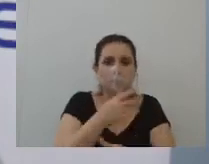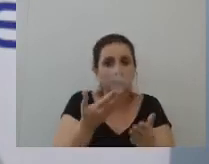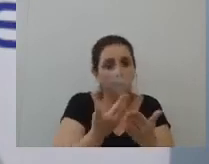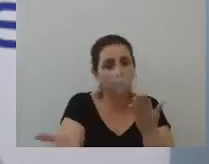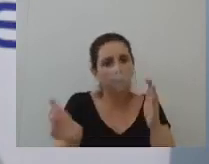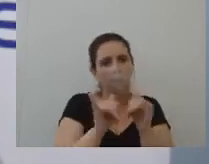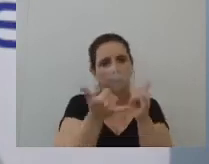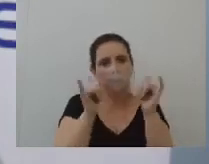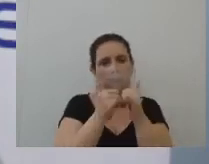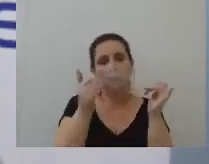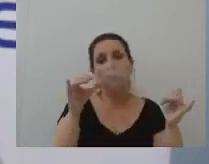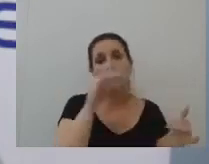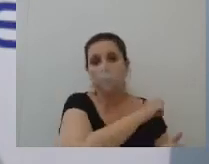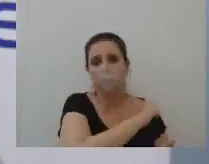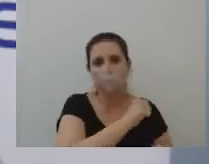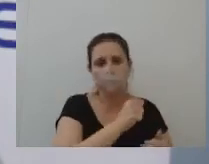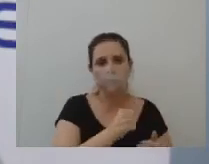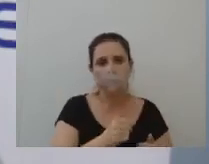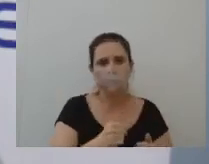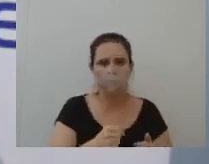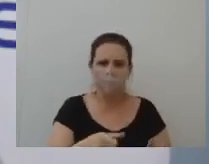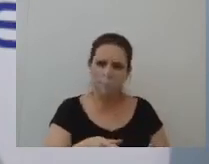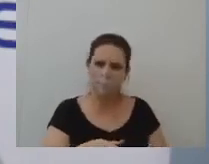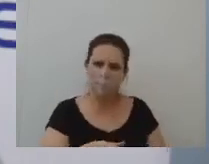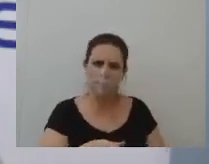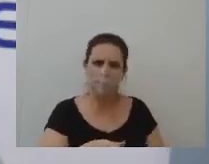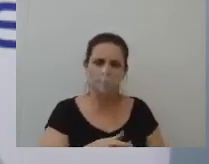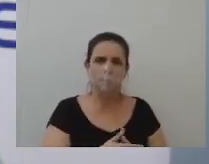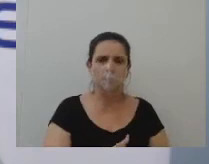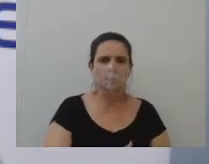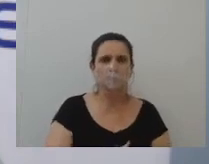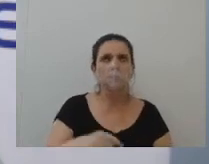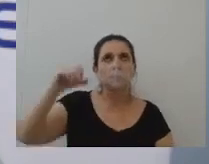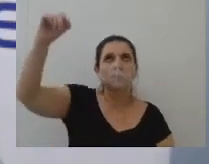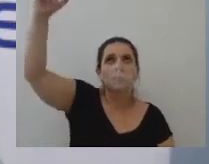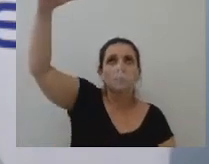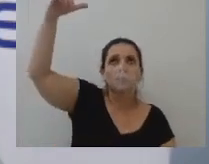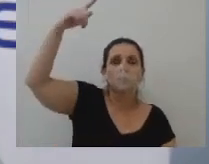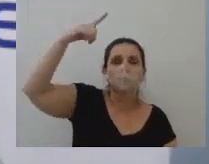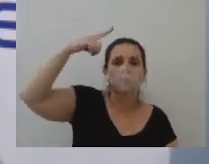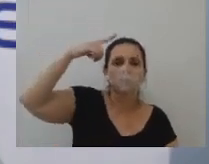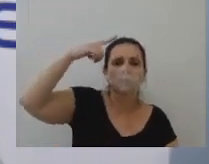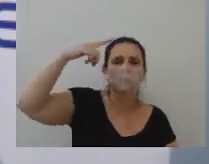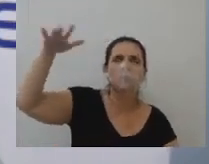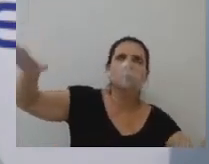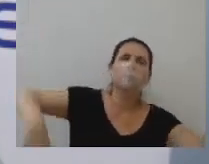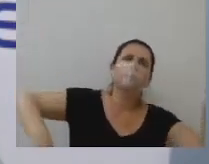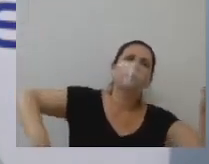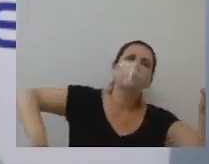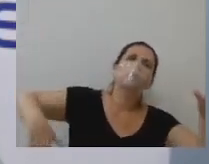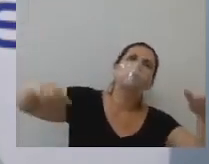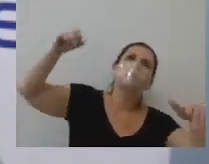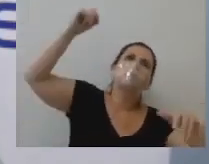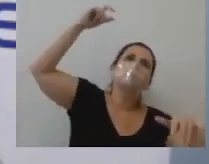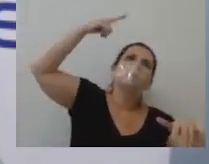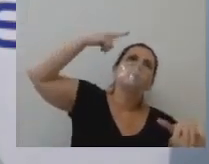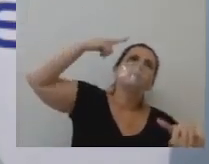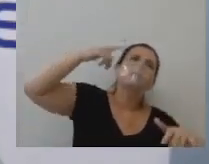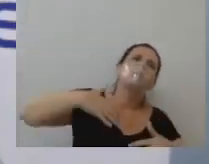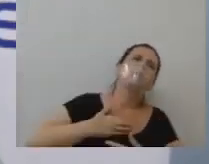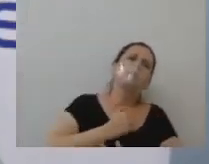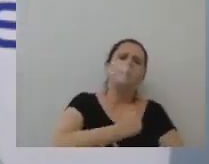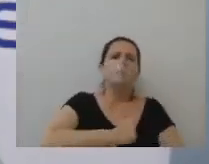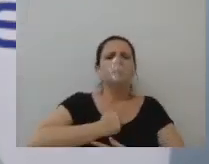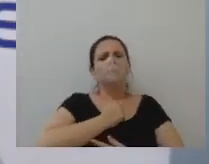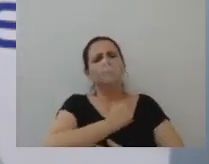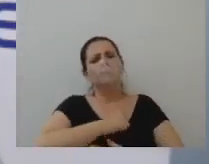energia muito rápido para o meio. Saca quando você pega lá, está no solzão. na praia, aí pegando, ei, que saudade da